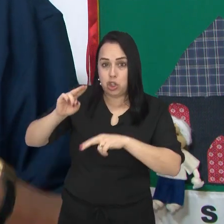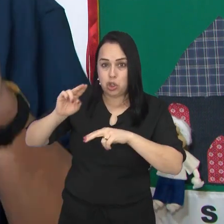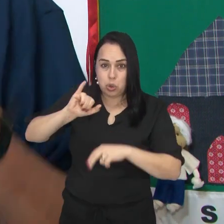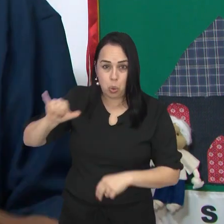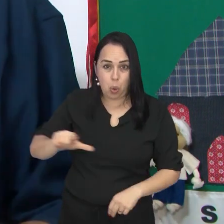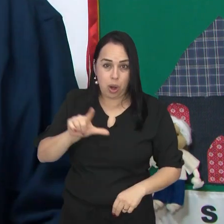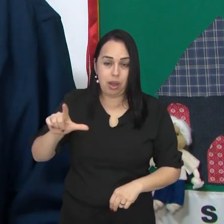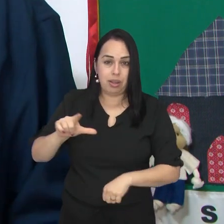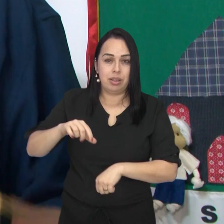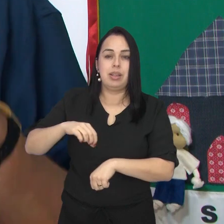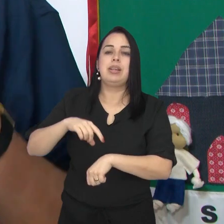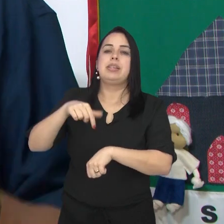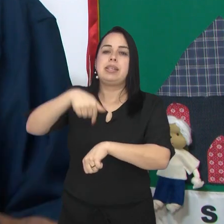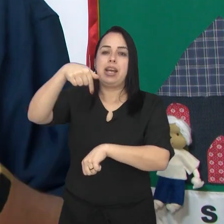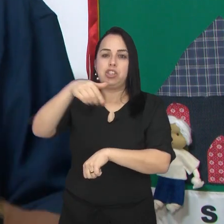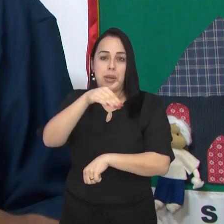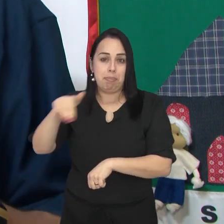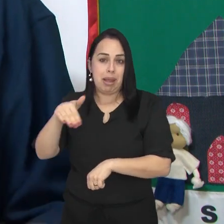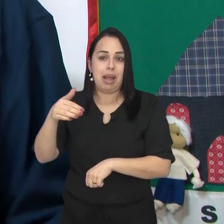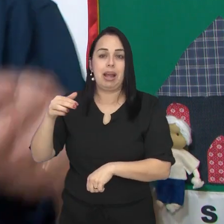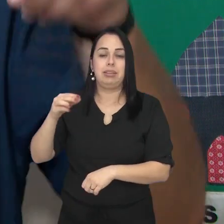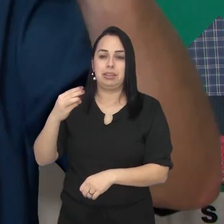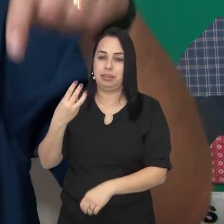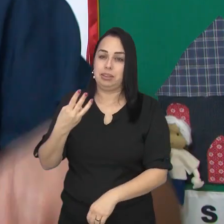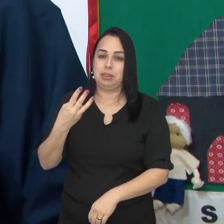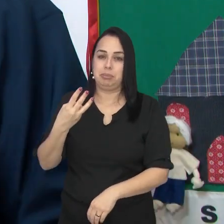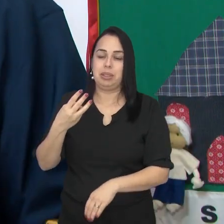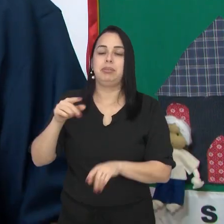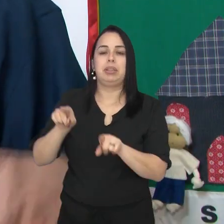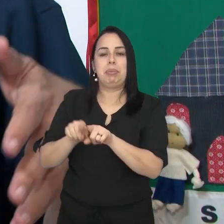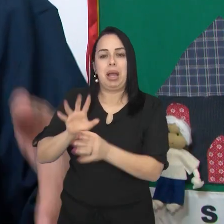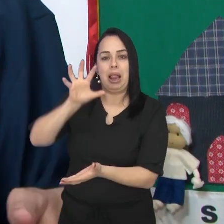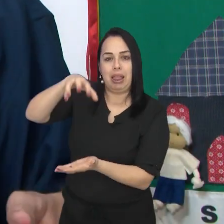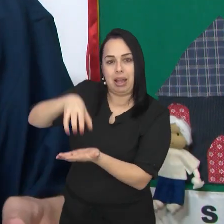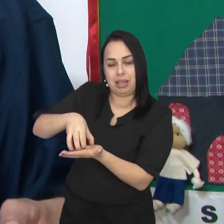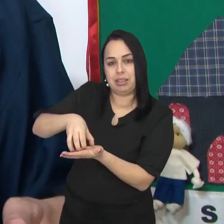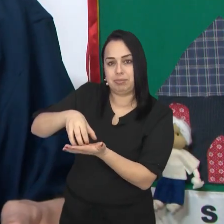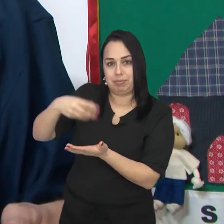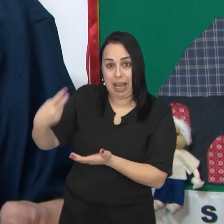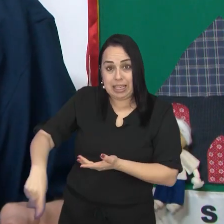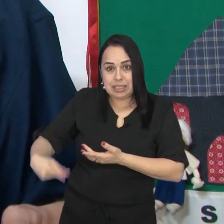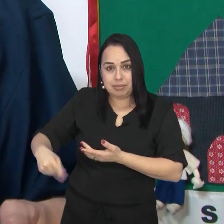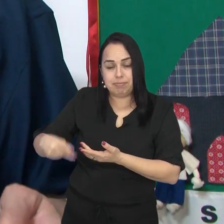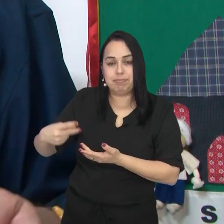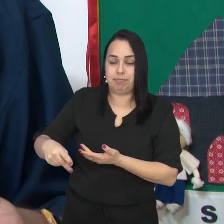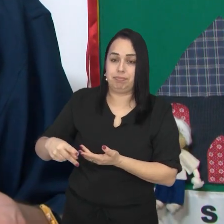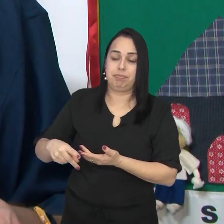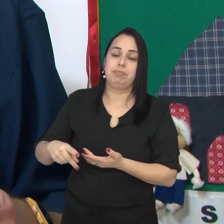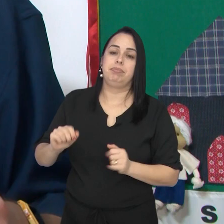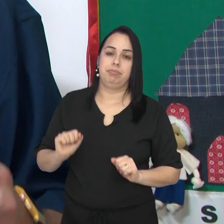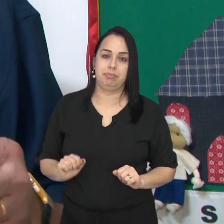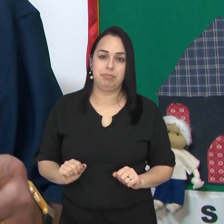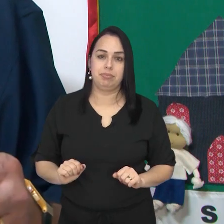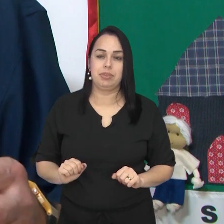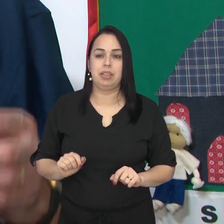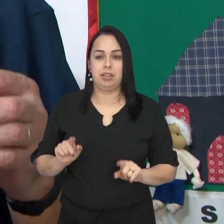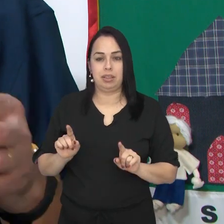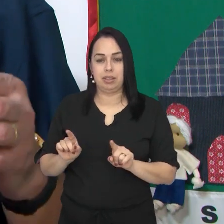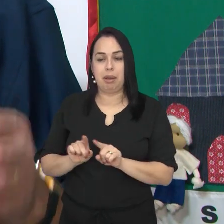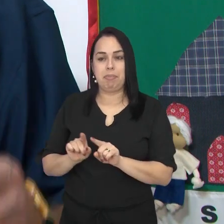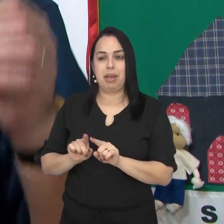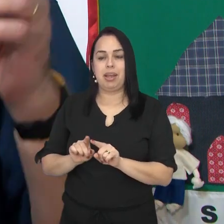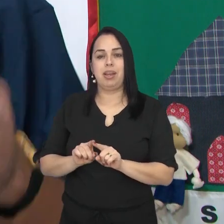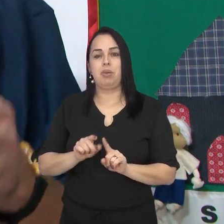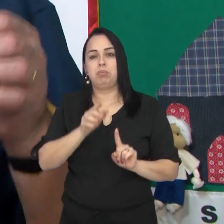julho, às 19h30, aqui na sede da Companhia Cultural Bola de Meia, com